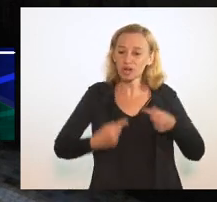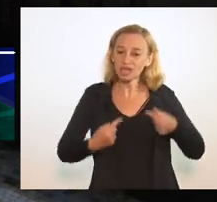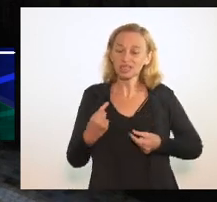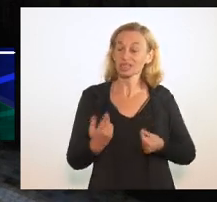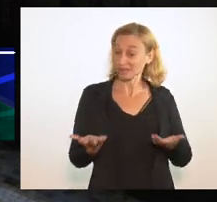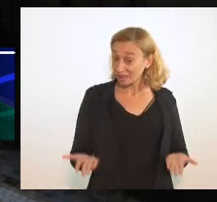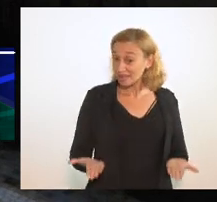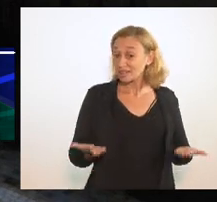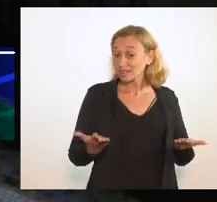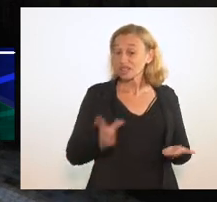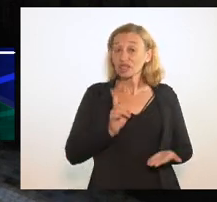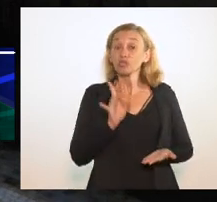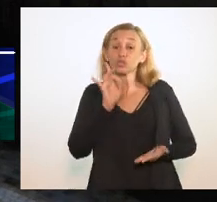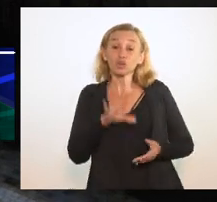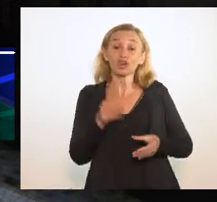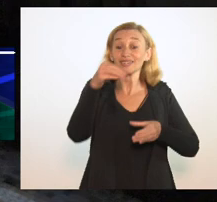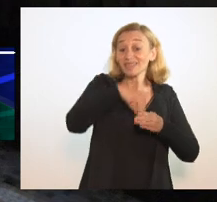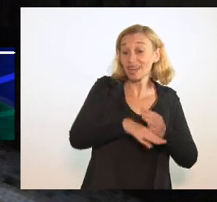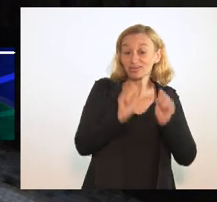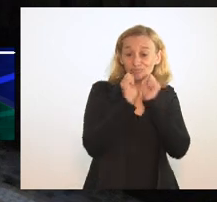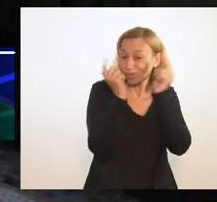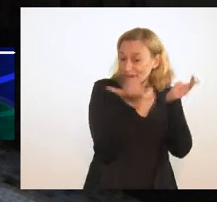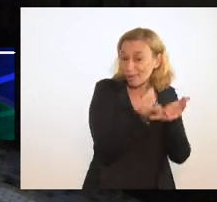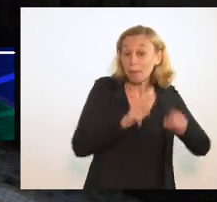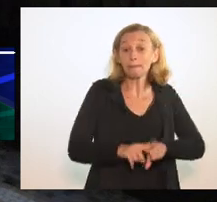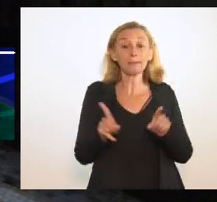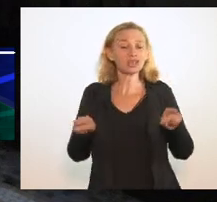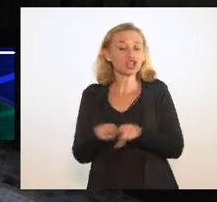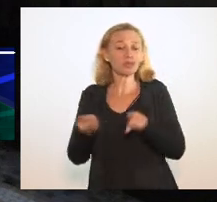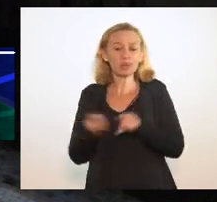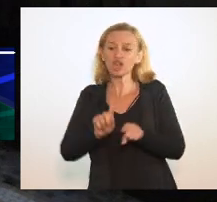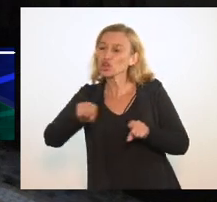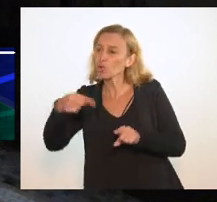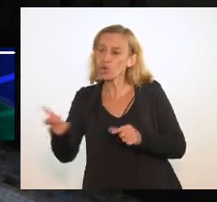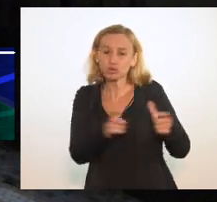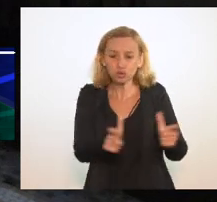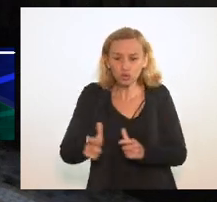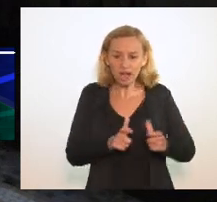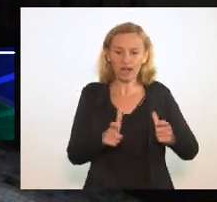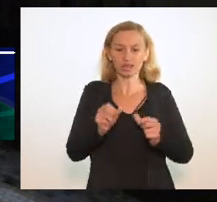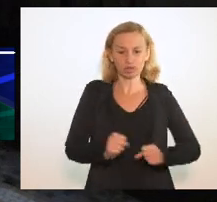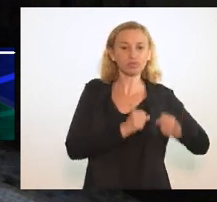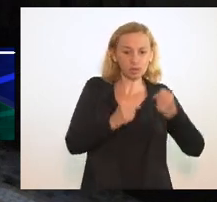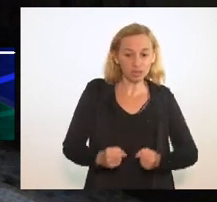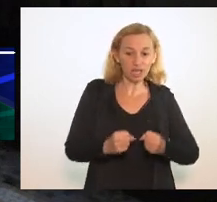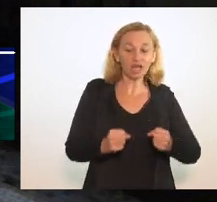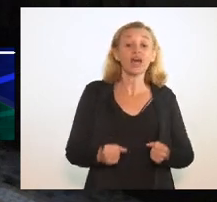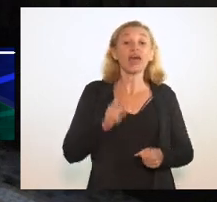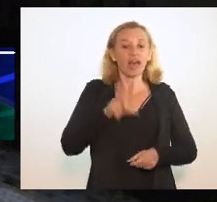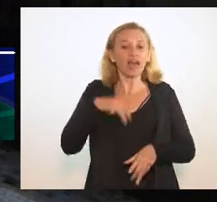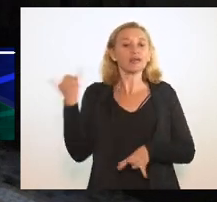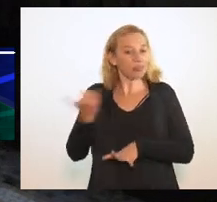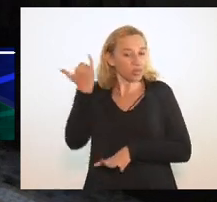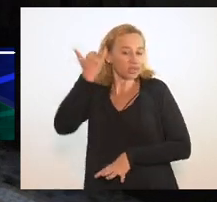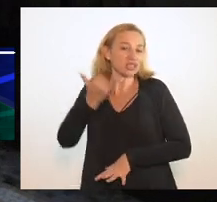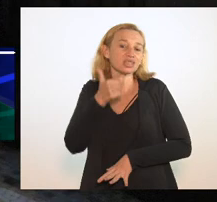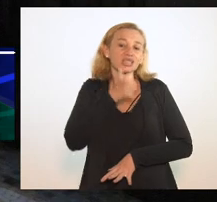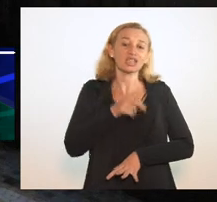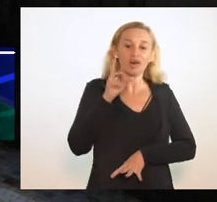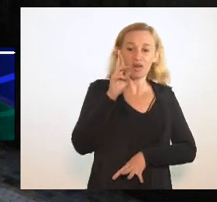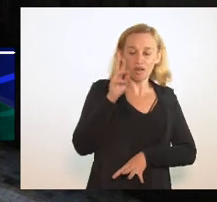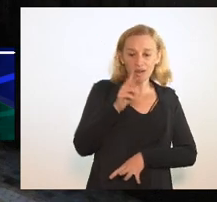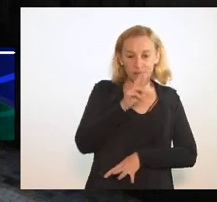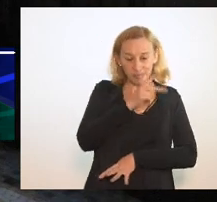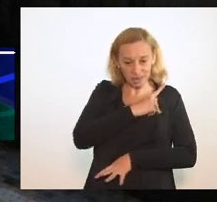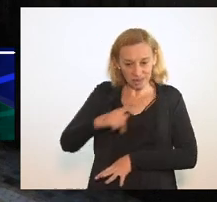colocadas não só dentro da Assembleia Legislativa, como em outros espaços de poder. Então, é importante, senhora presidenta,